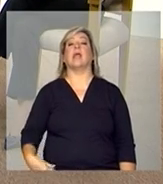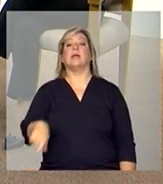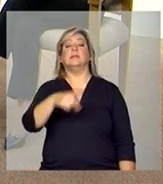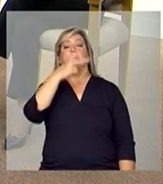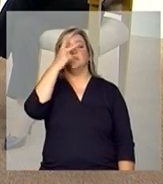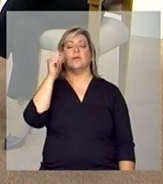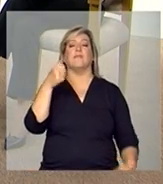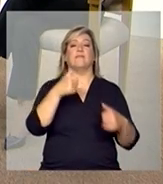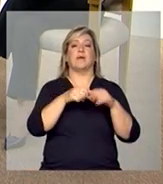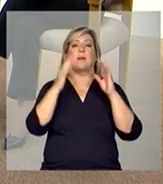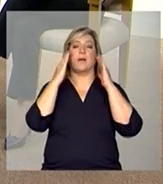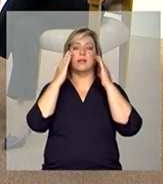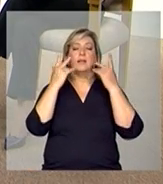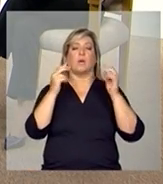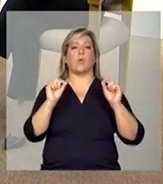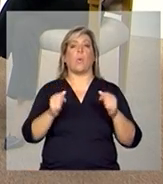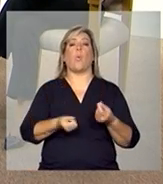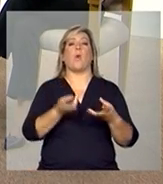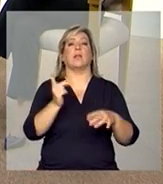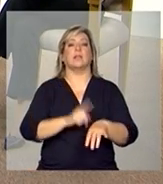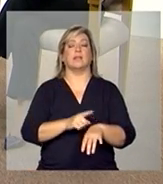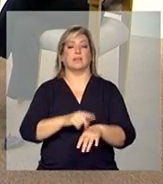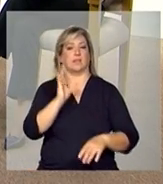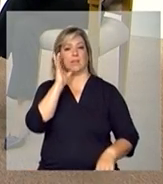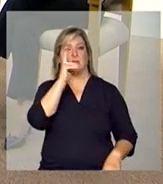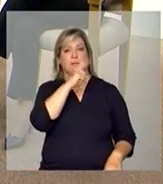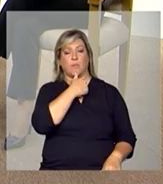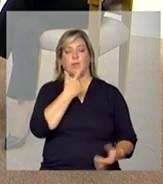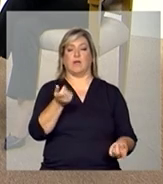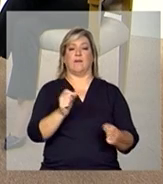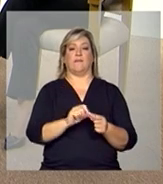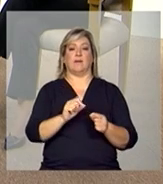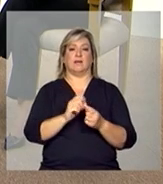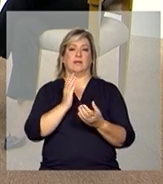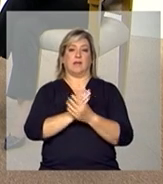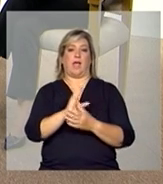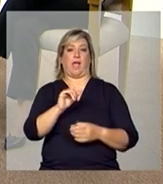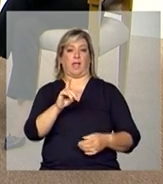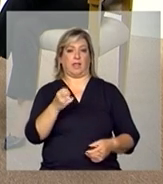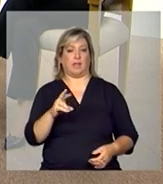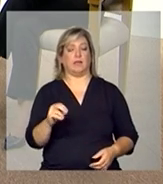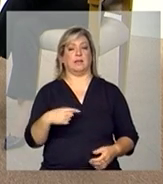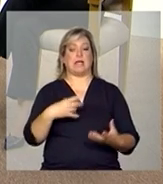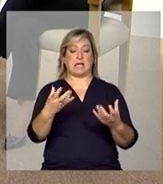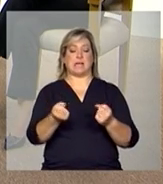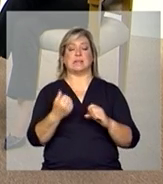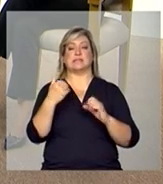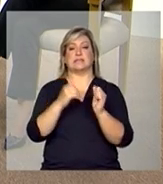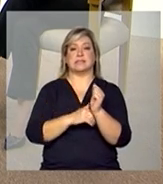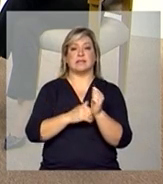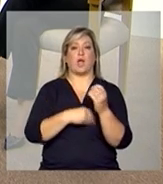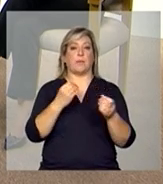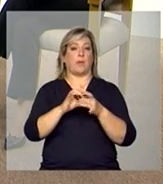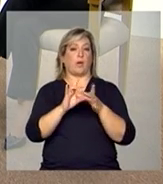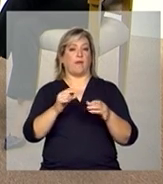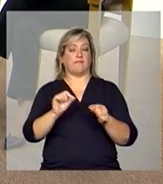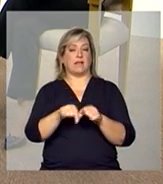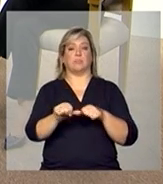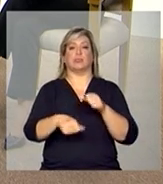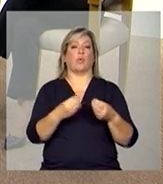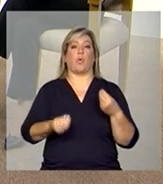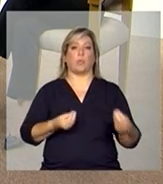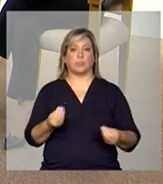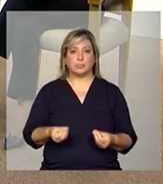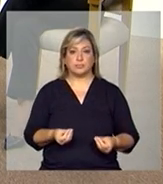no município Quanto tempo demora para entre você fazer o cadastro receber sua senha tá autorizado para poder fazer essas modificações